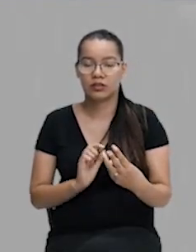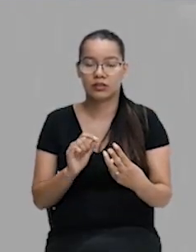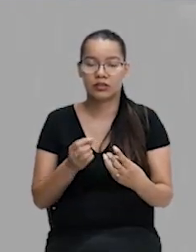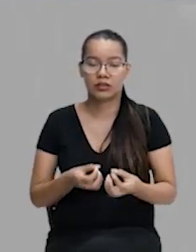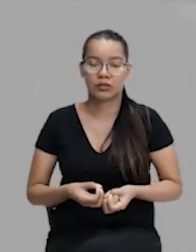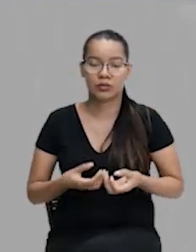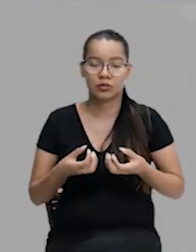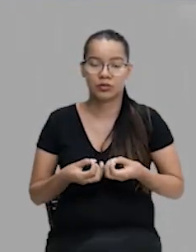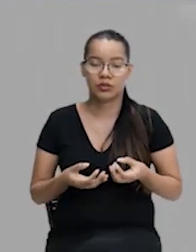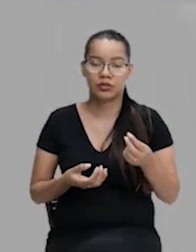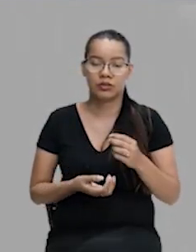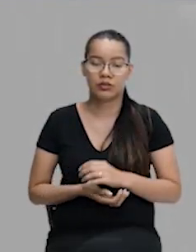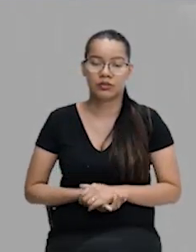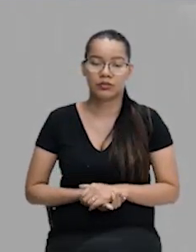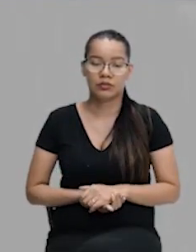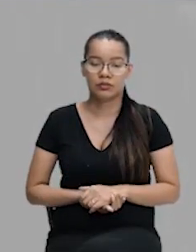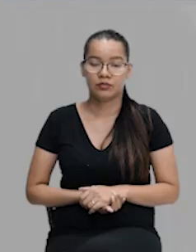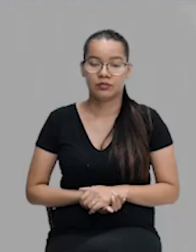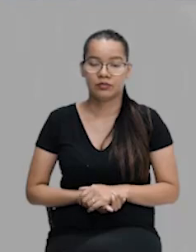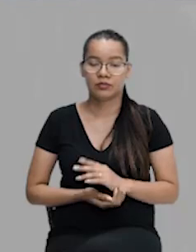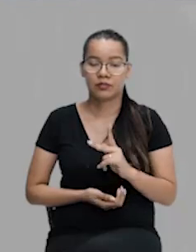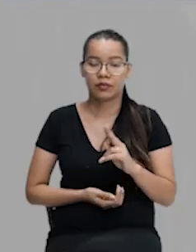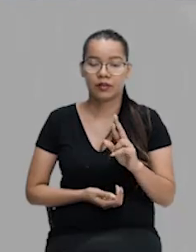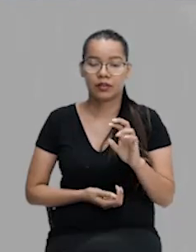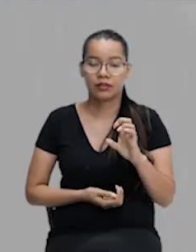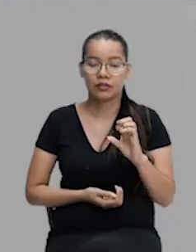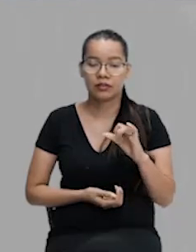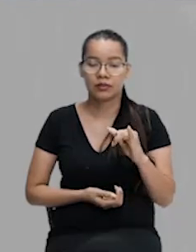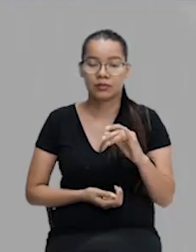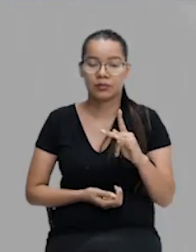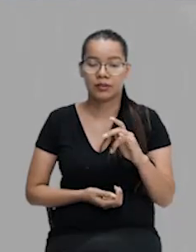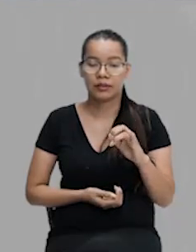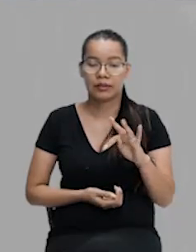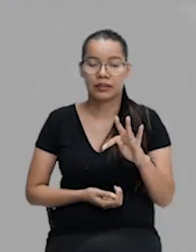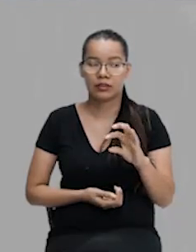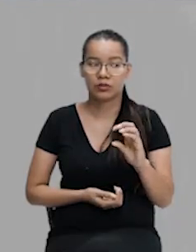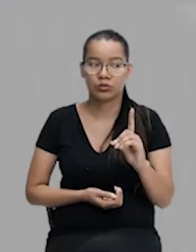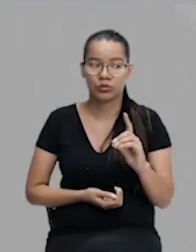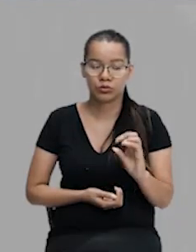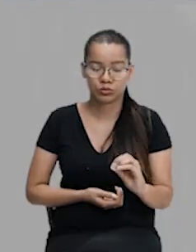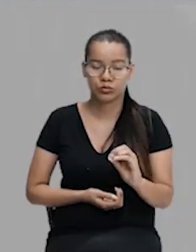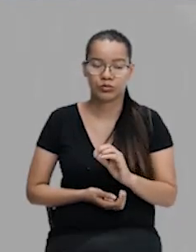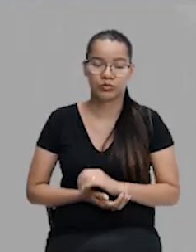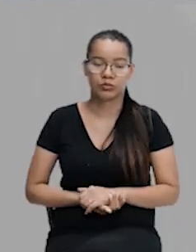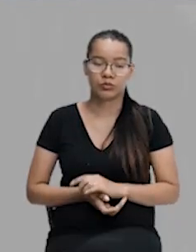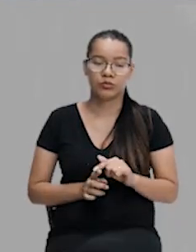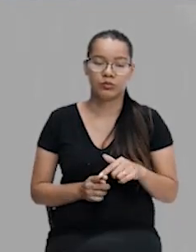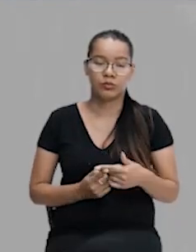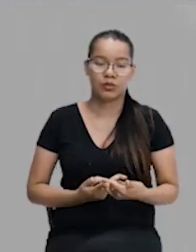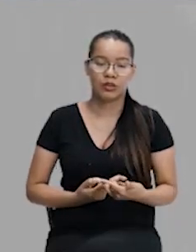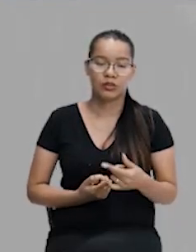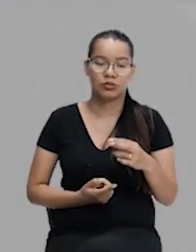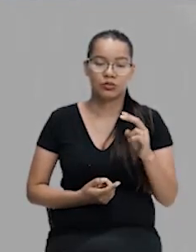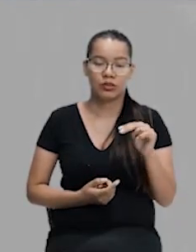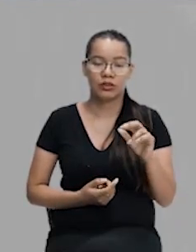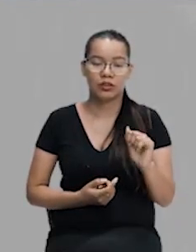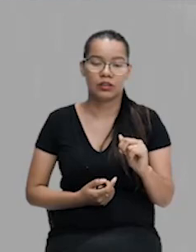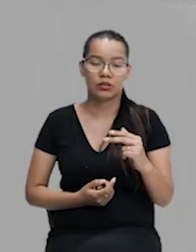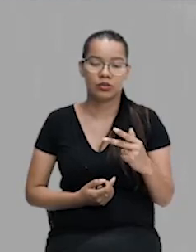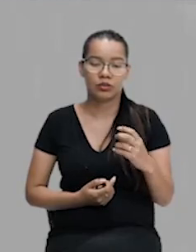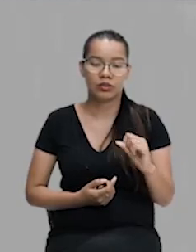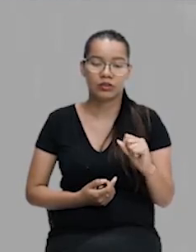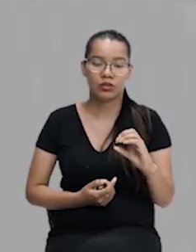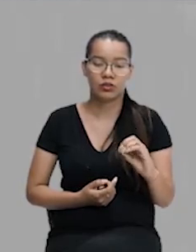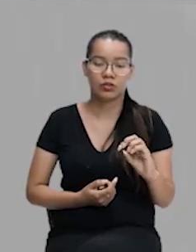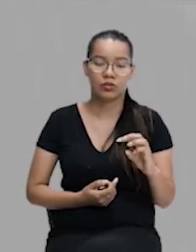gerar o precipitado. Então, ele vai para o fundo do recipiente, mais o sulfato de sódio. É